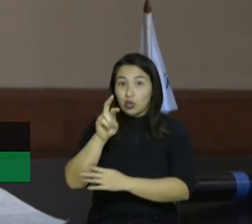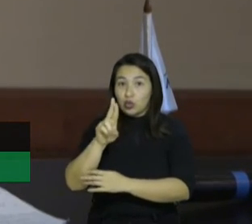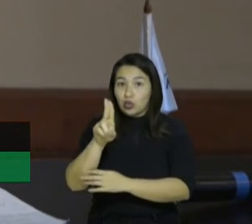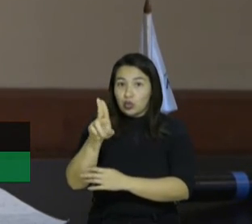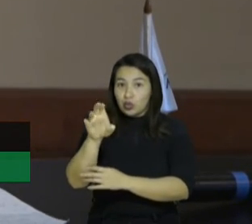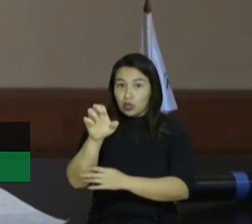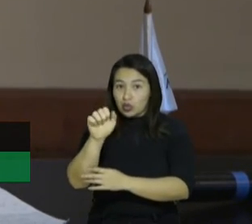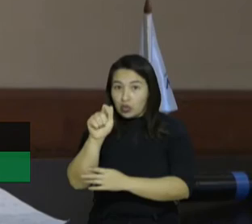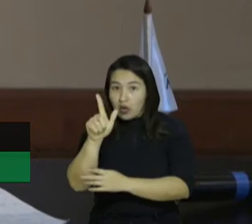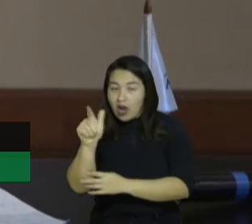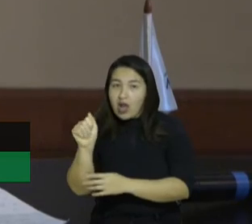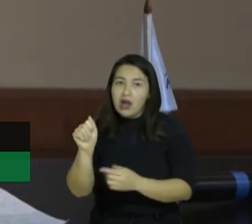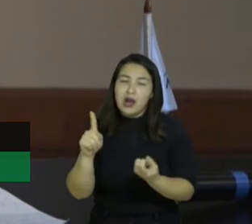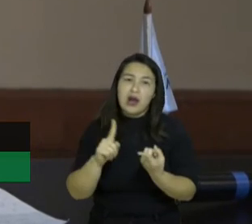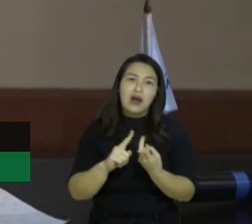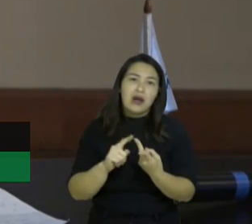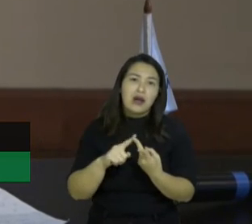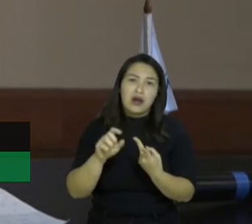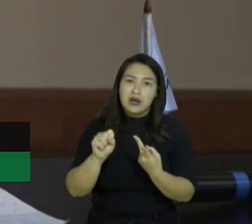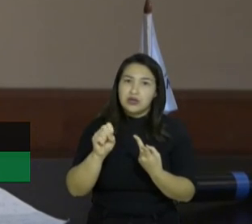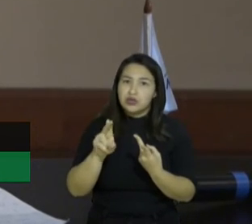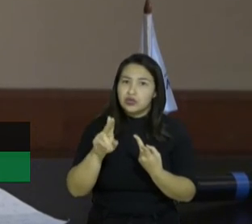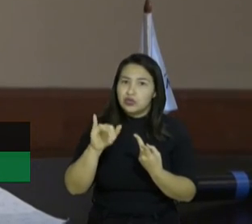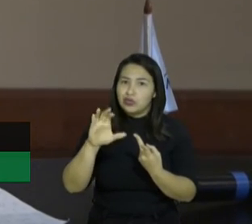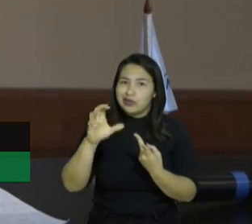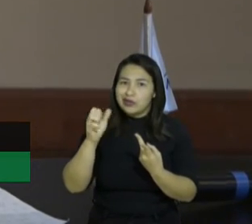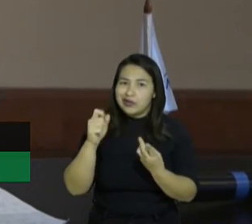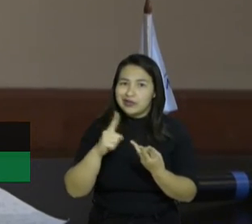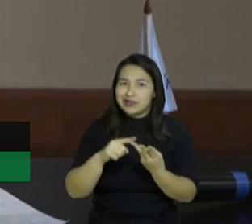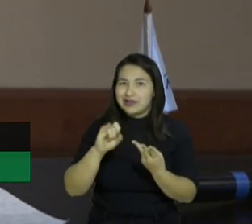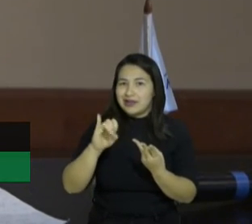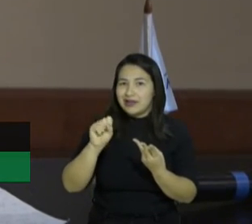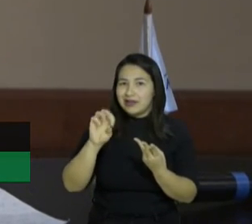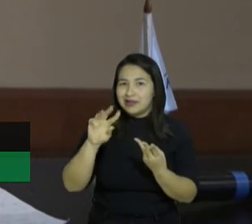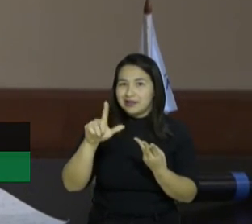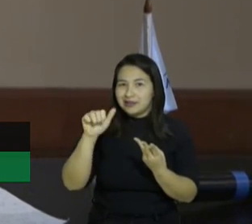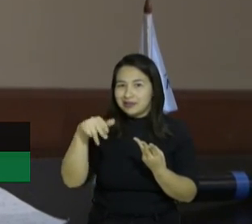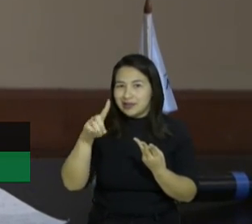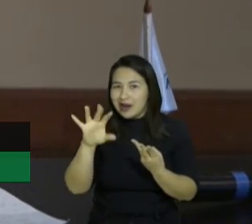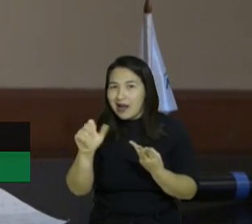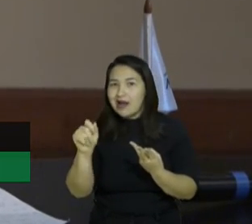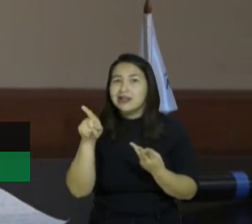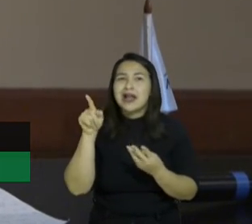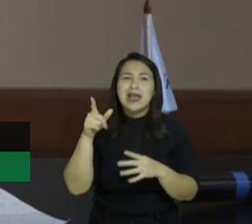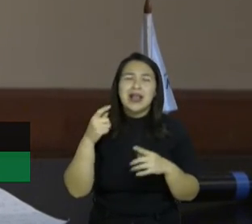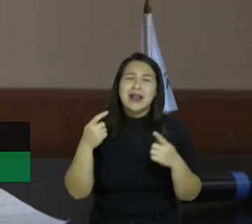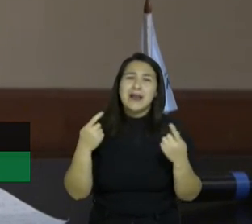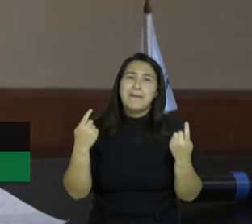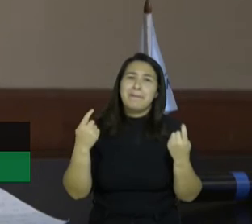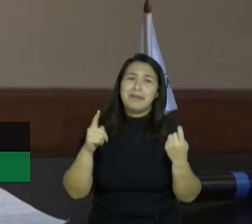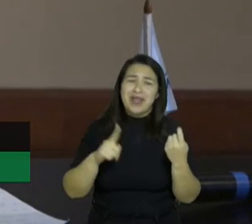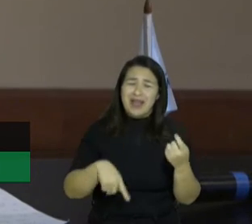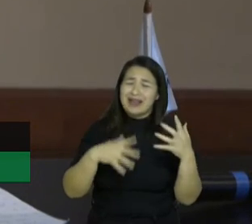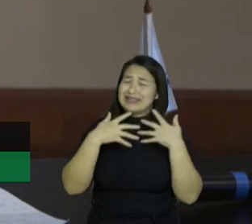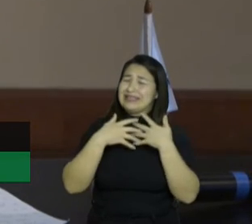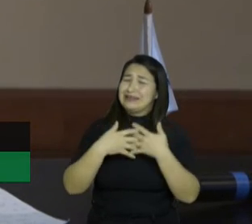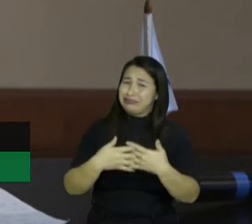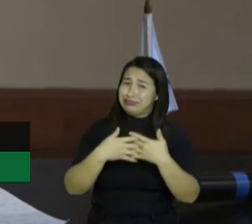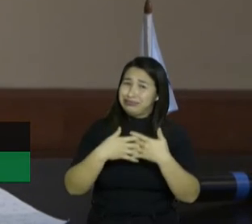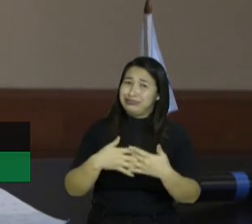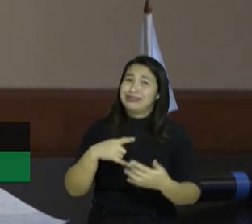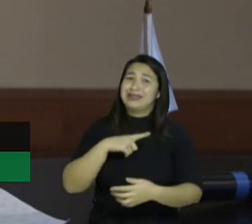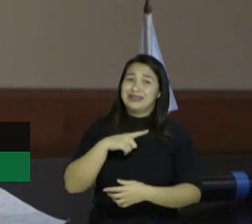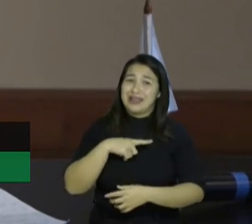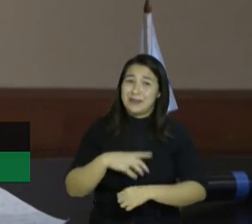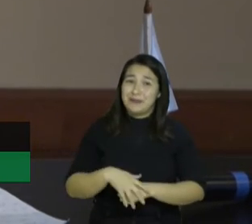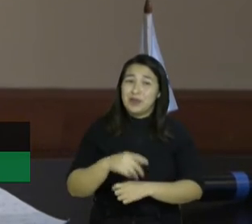eh Suíça Islândia tá que tá também dependendo Ou seja é muito complicado você tá